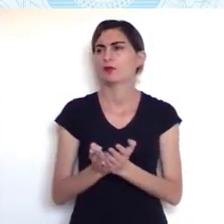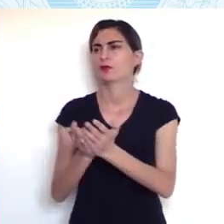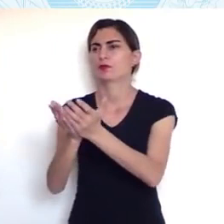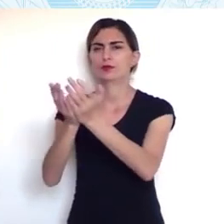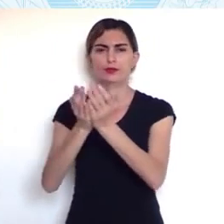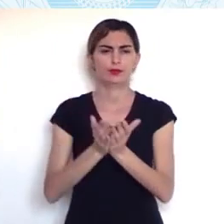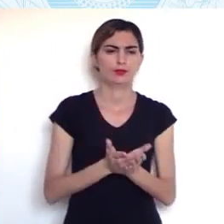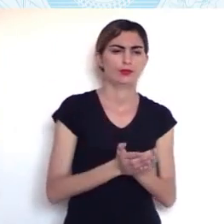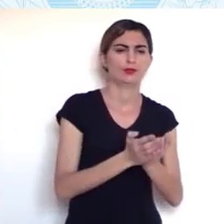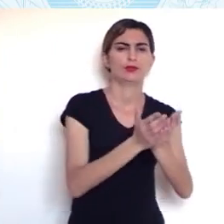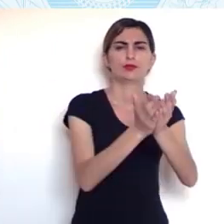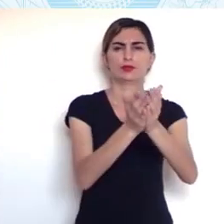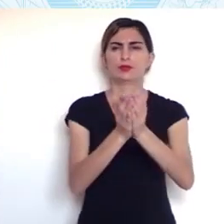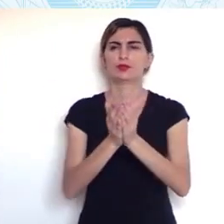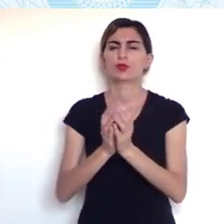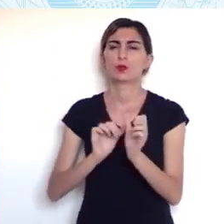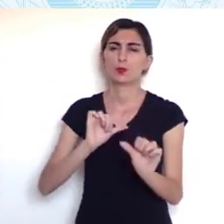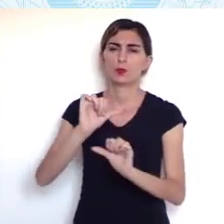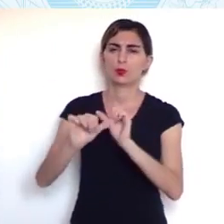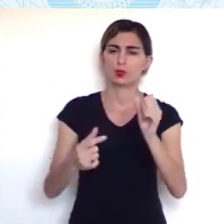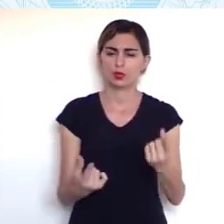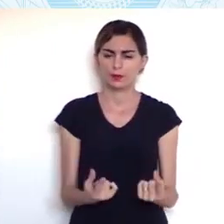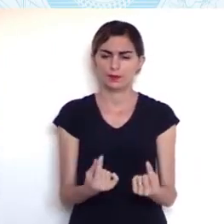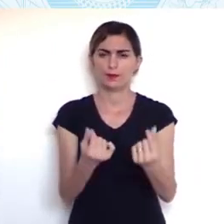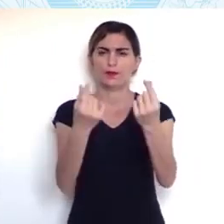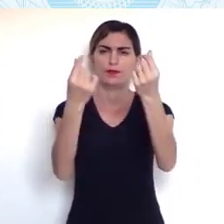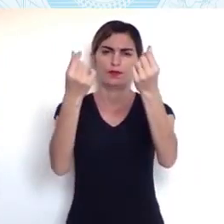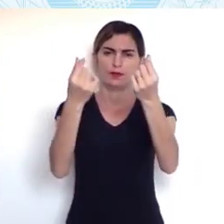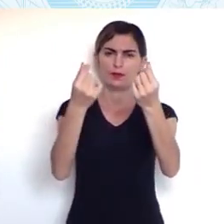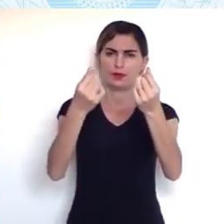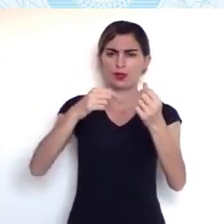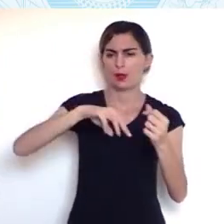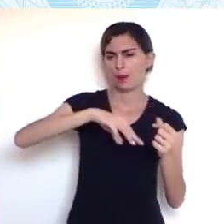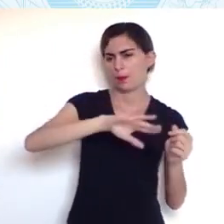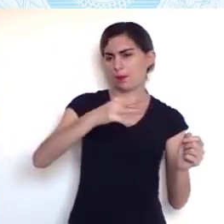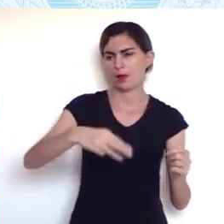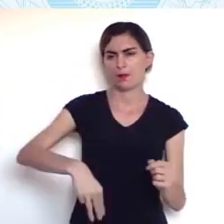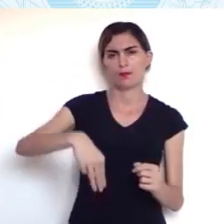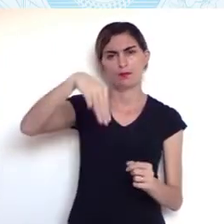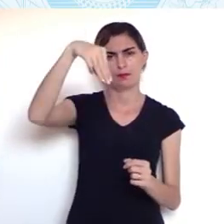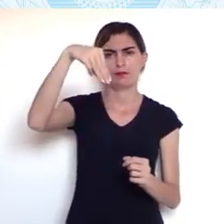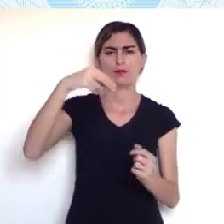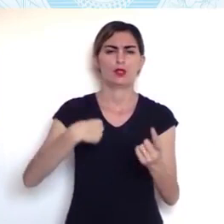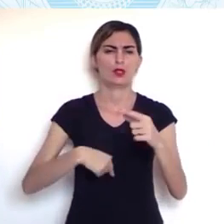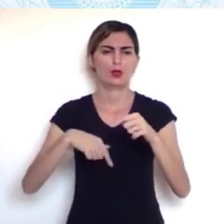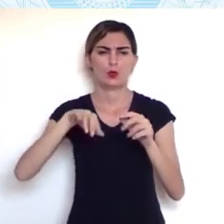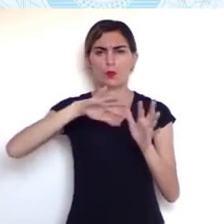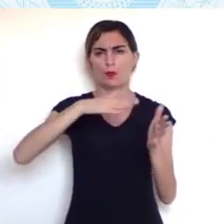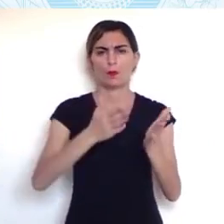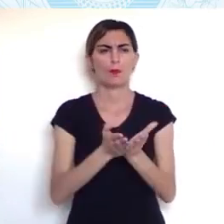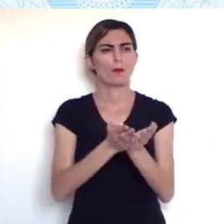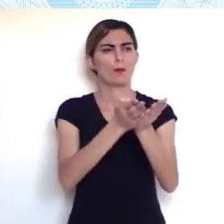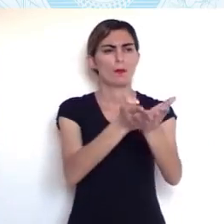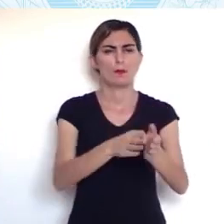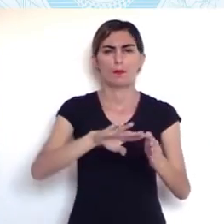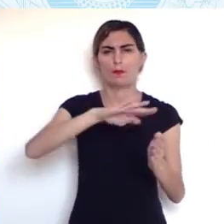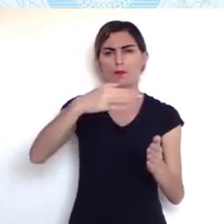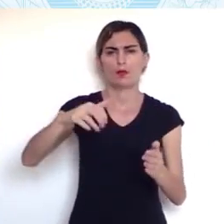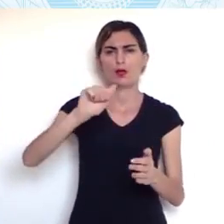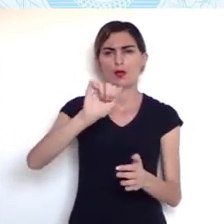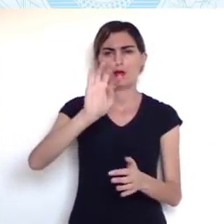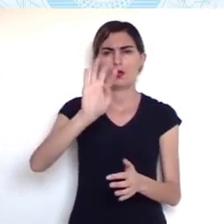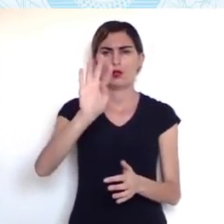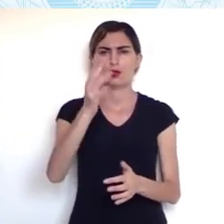que muda o eixo econômico do Mediterrâneo para o Atlântico, e da Contra-Reforma,